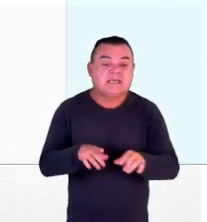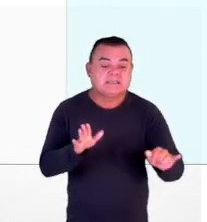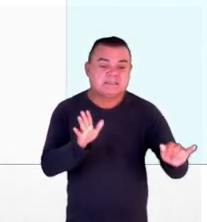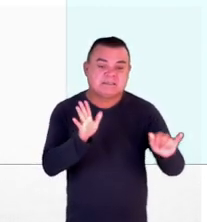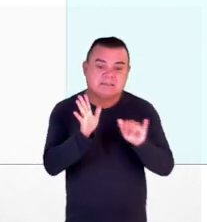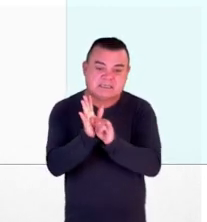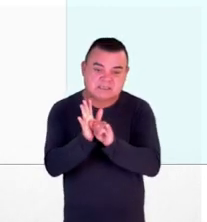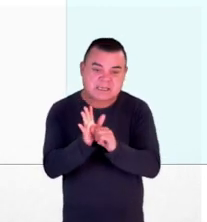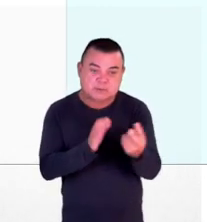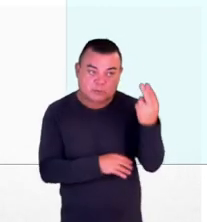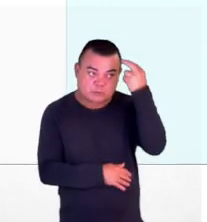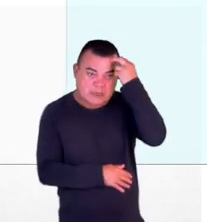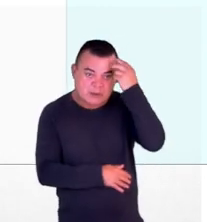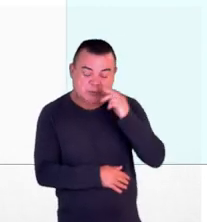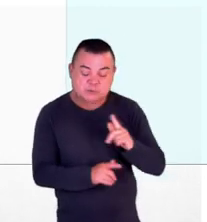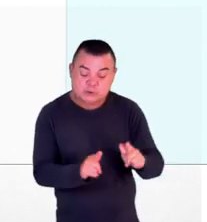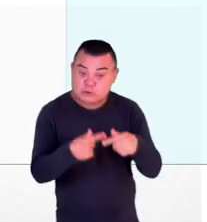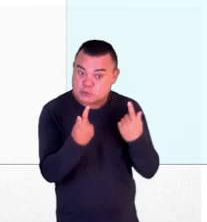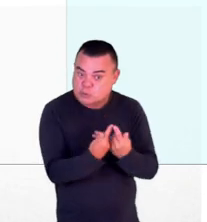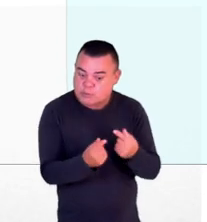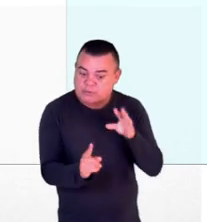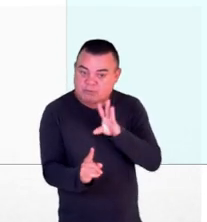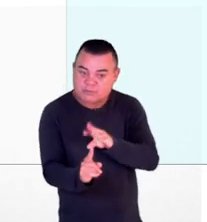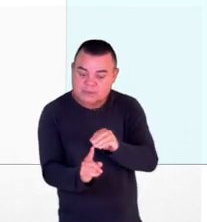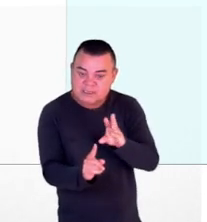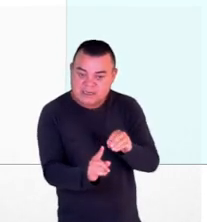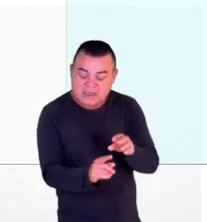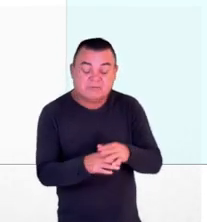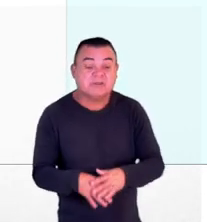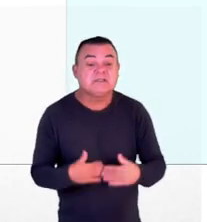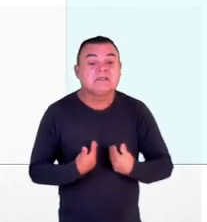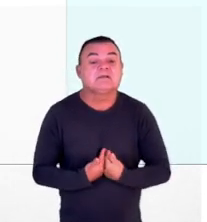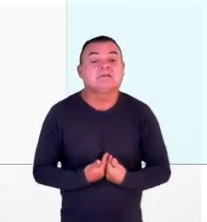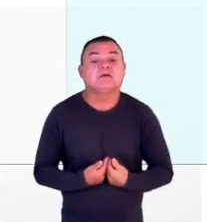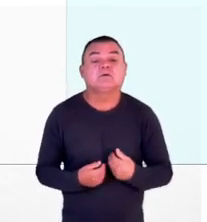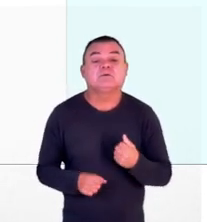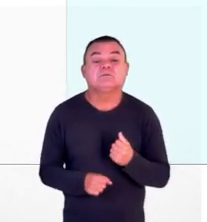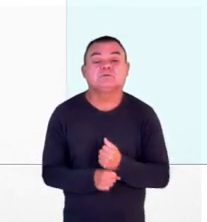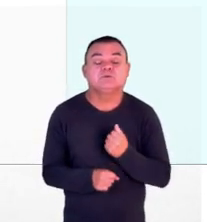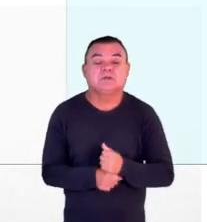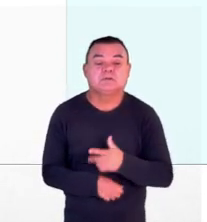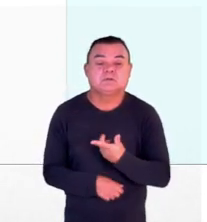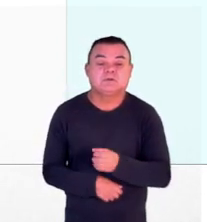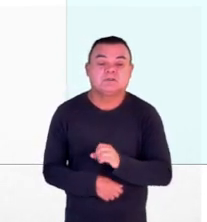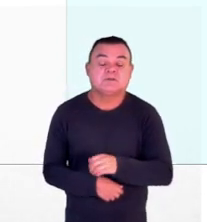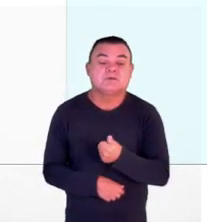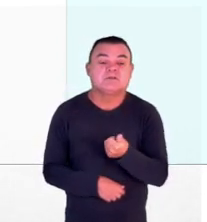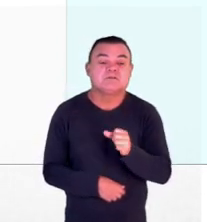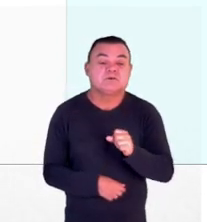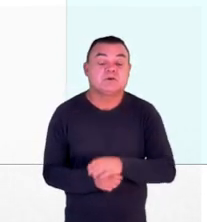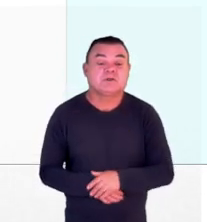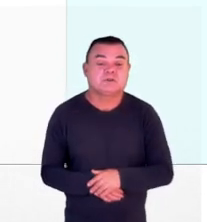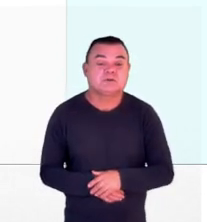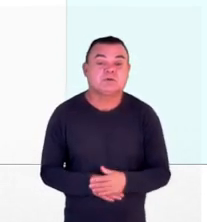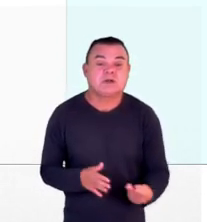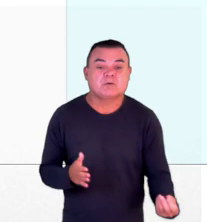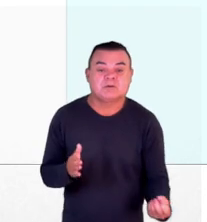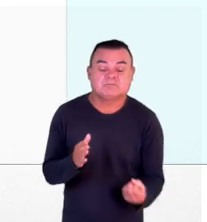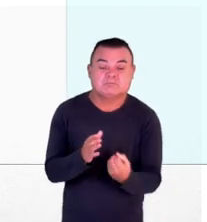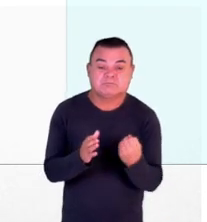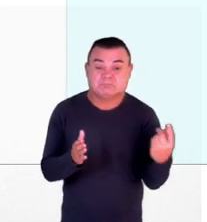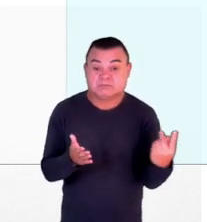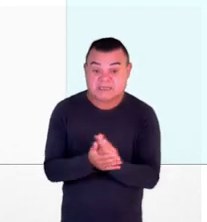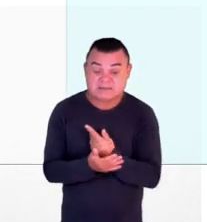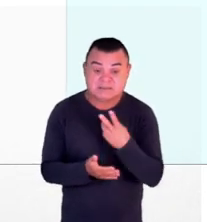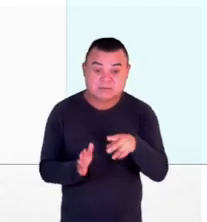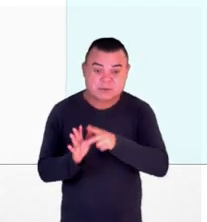eh desses grupos né vulneráveis E aí em 2018 surge Então esse projeto pensando em assegurar